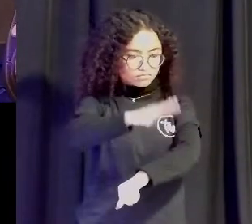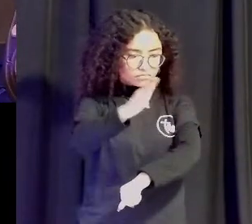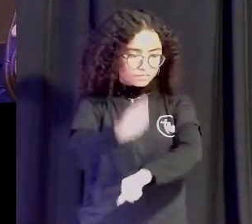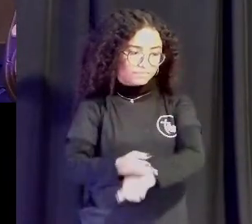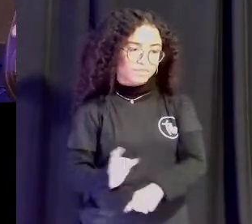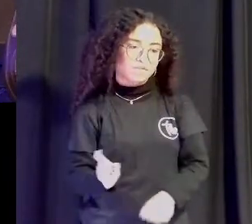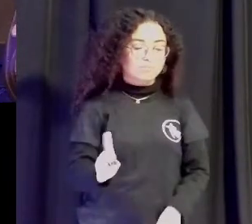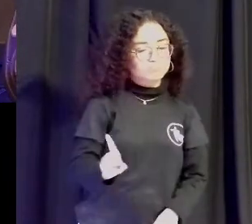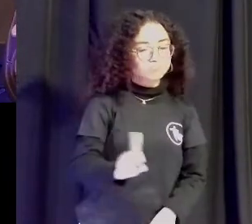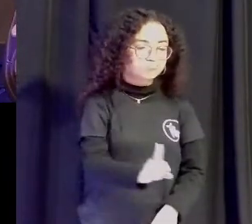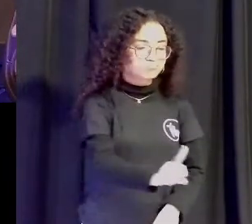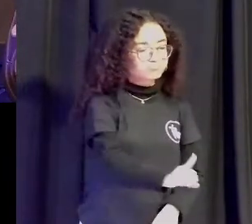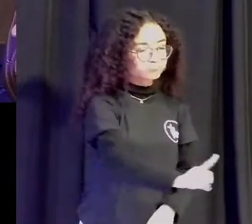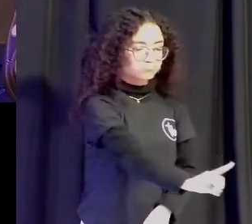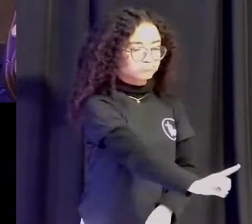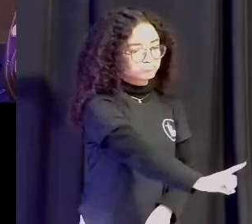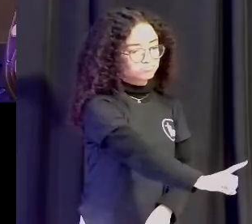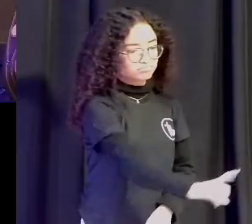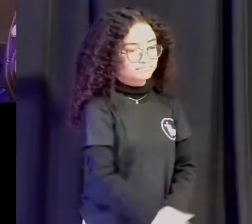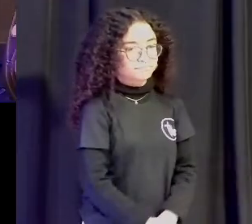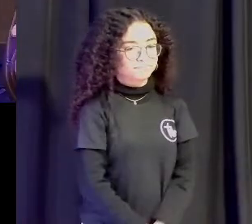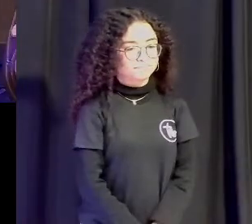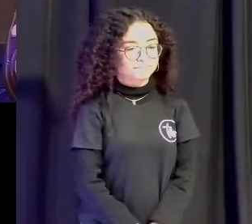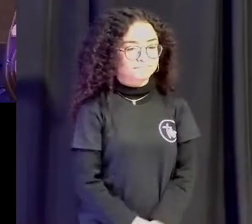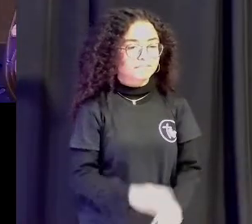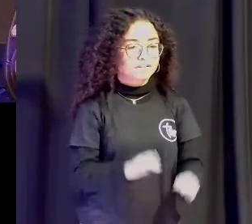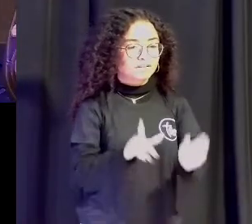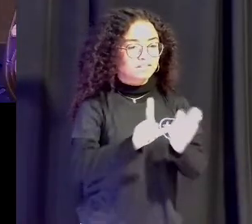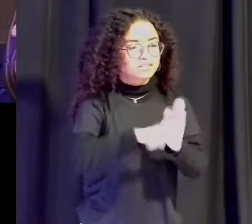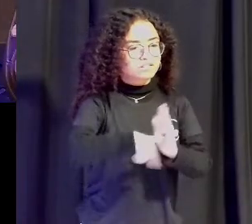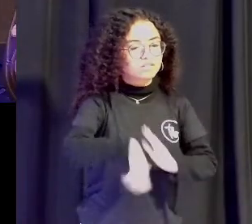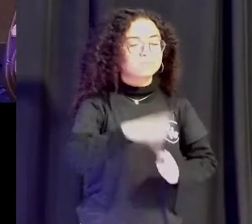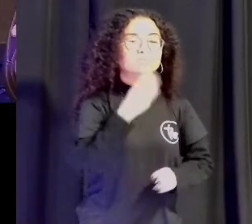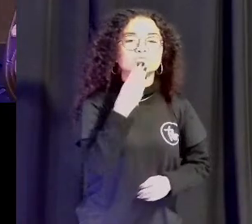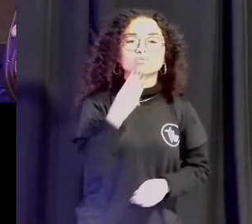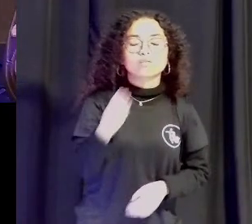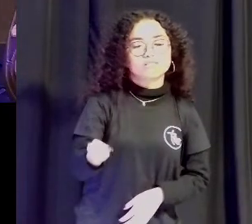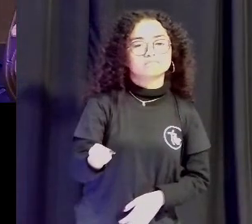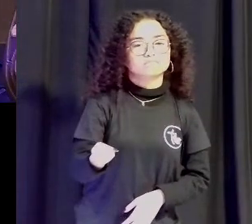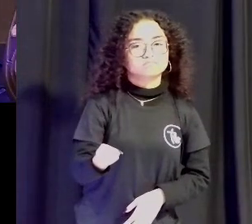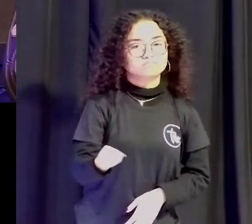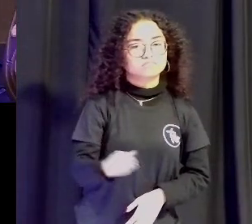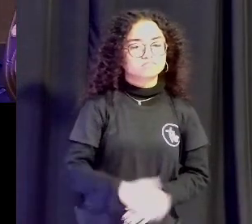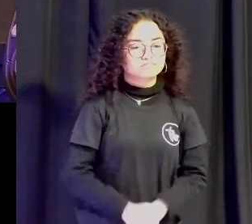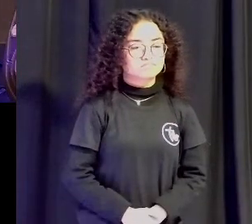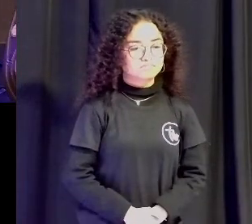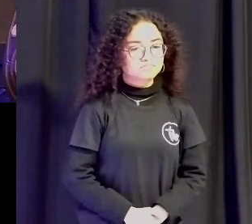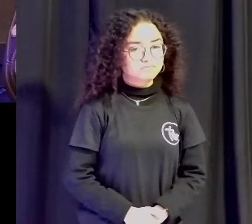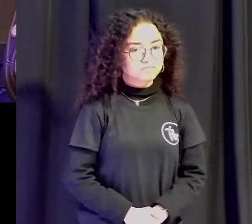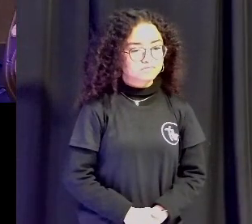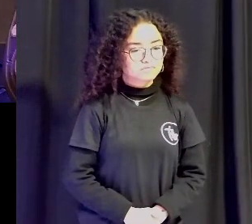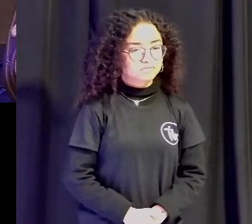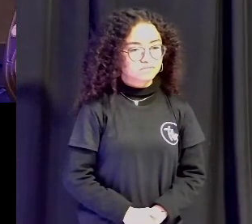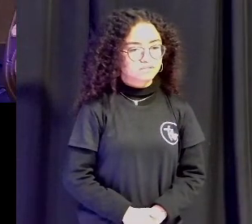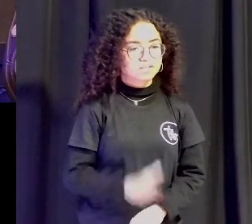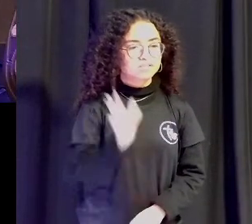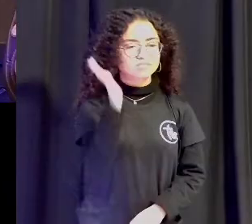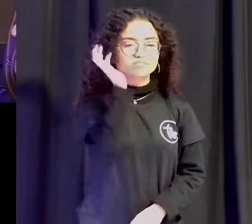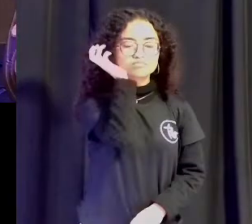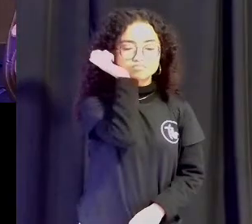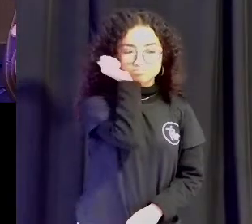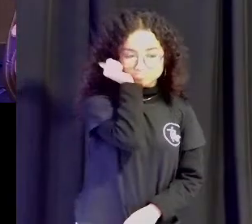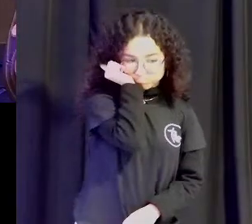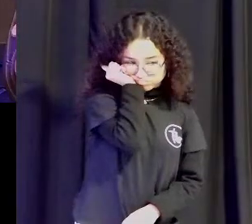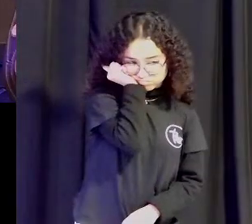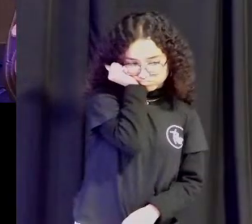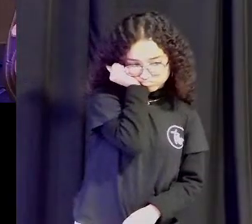depois do pedido que fora frustrado por Jesus, porque